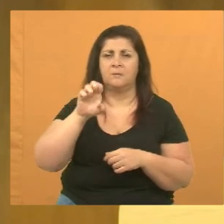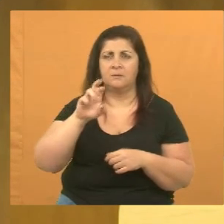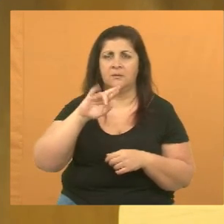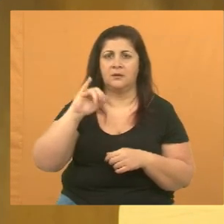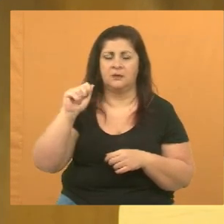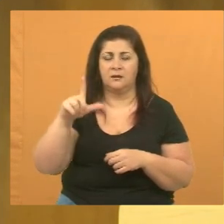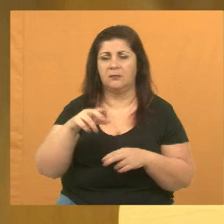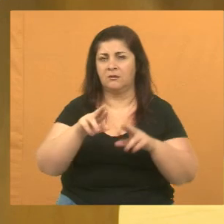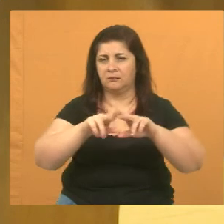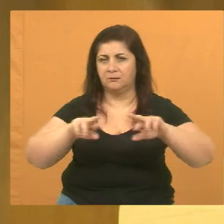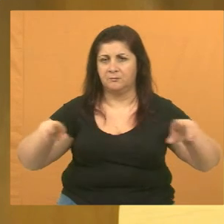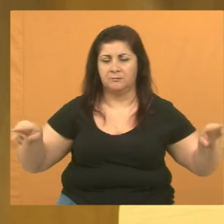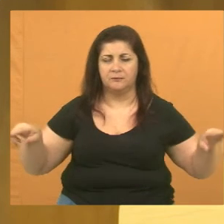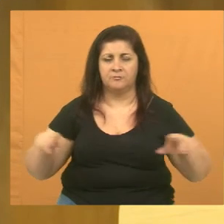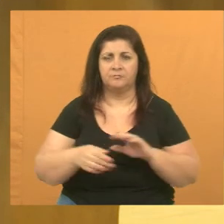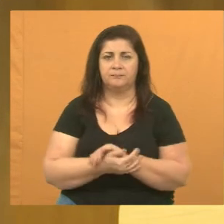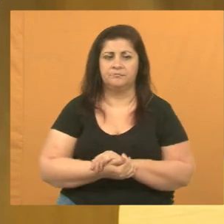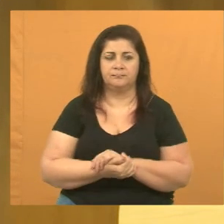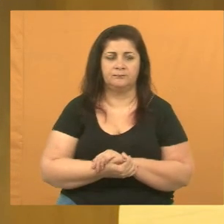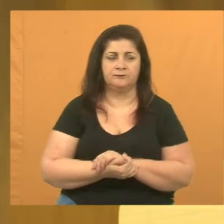Real,